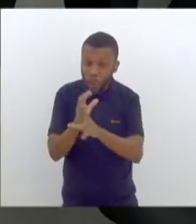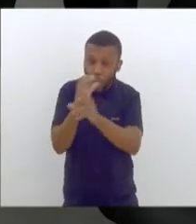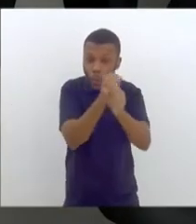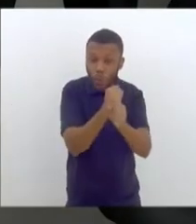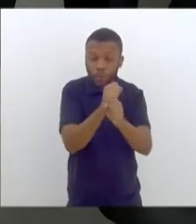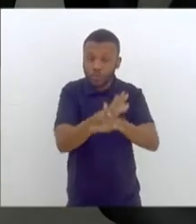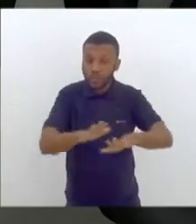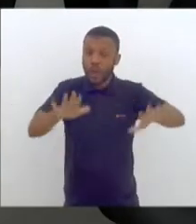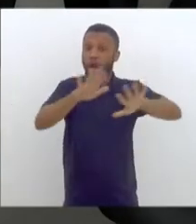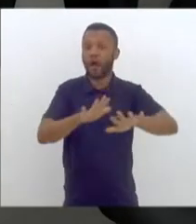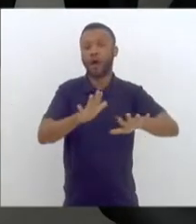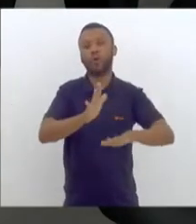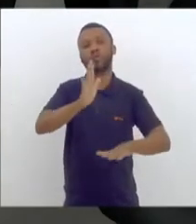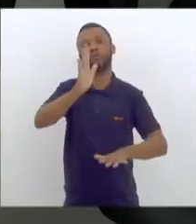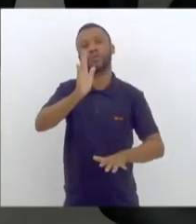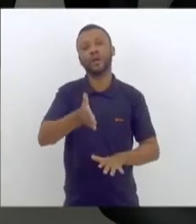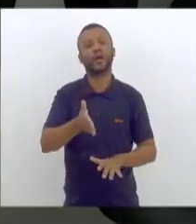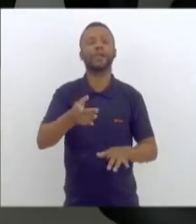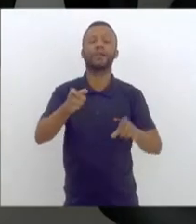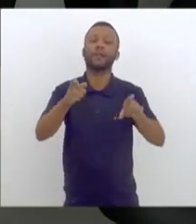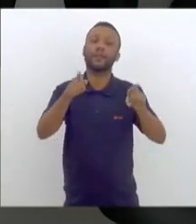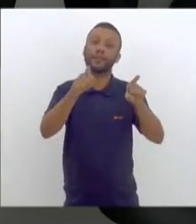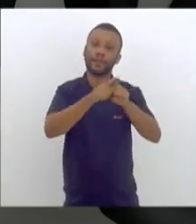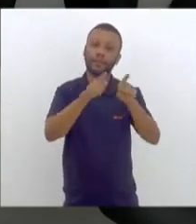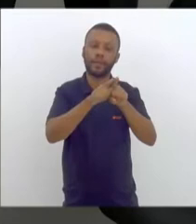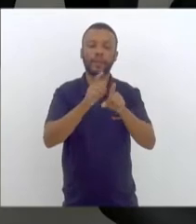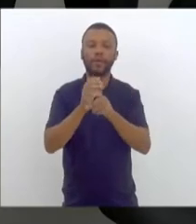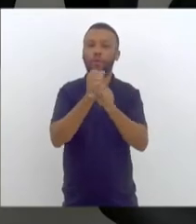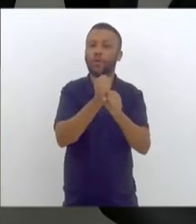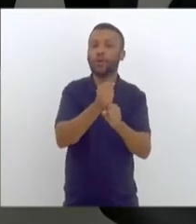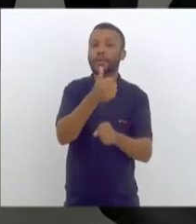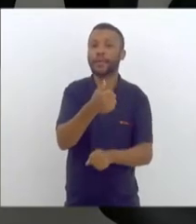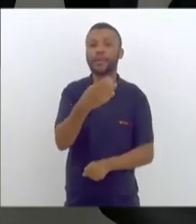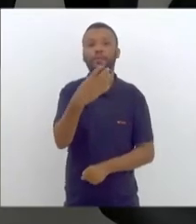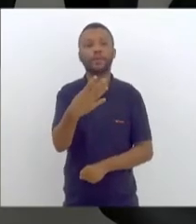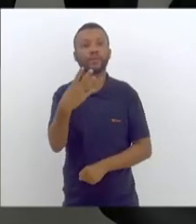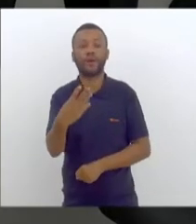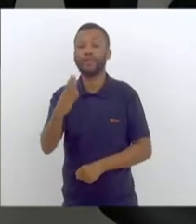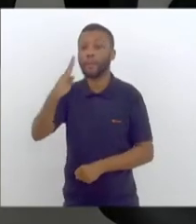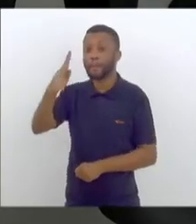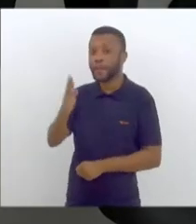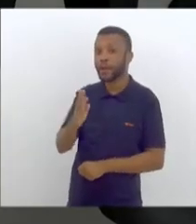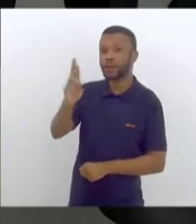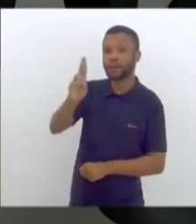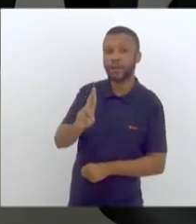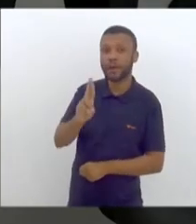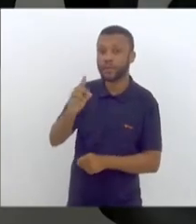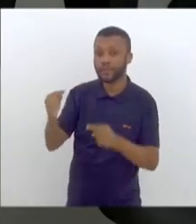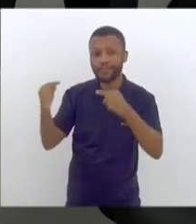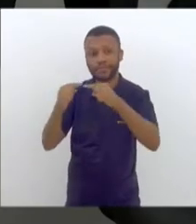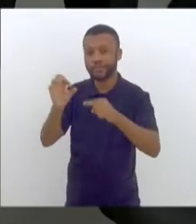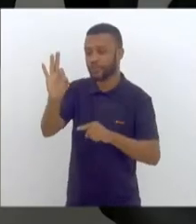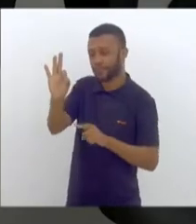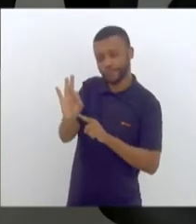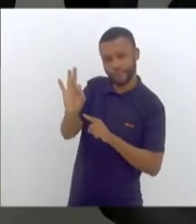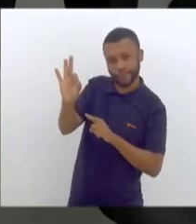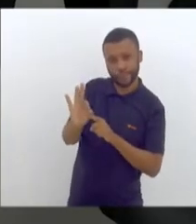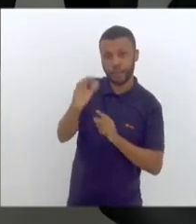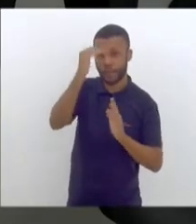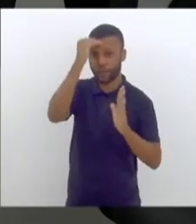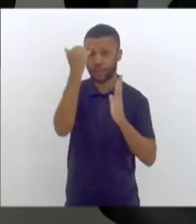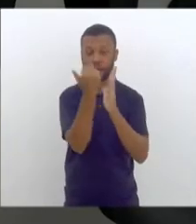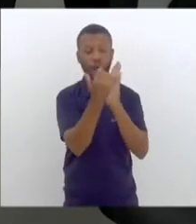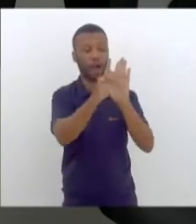ela também ela tá em 144 bilhões Então dentro do percentual também estabelecido pela